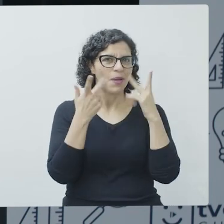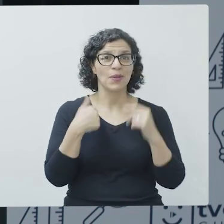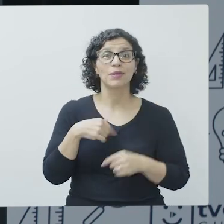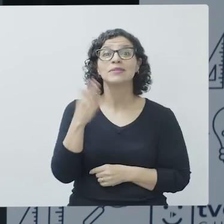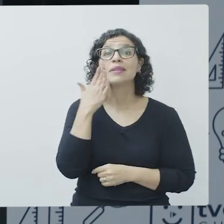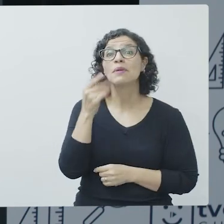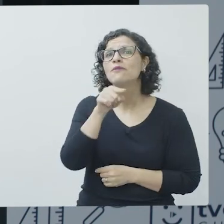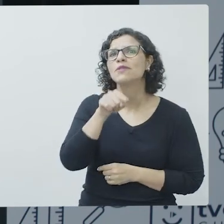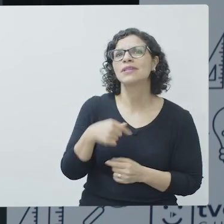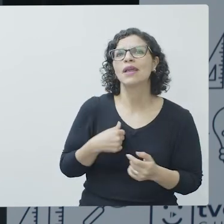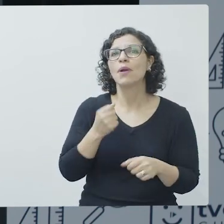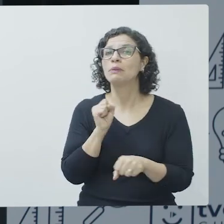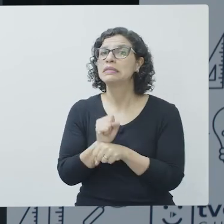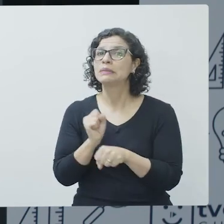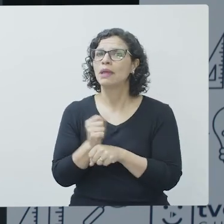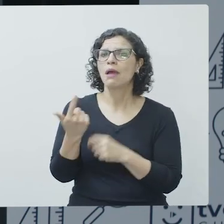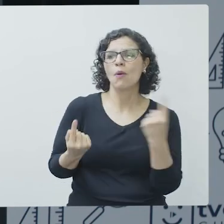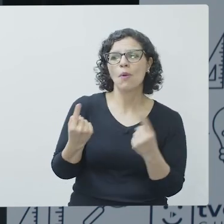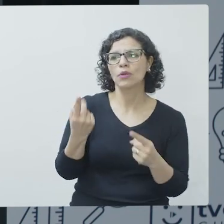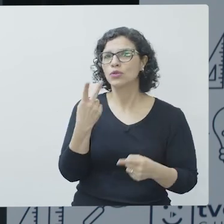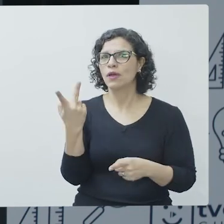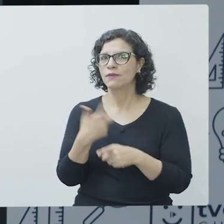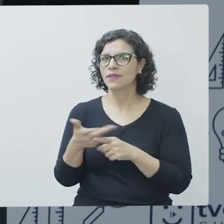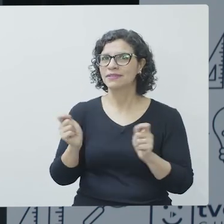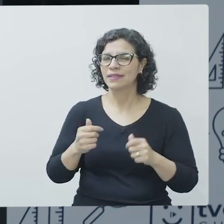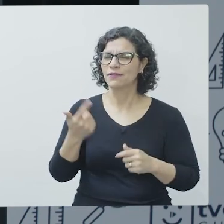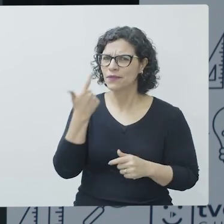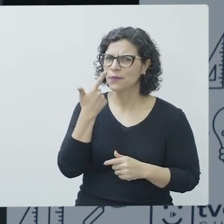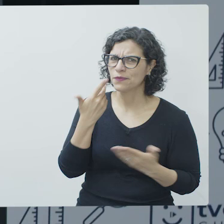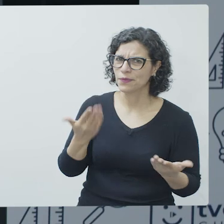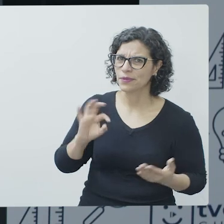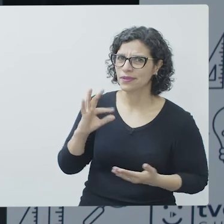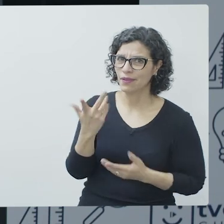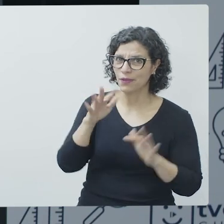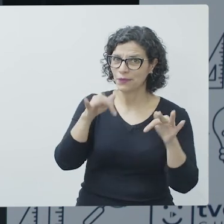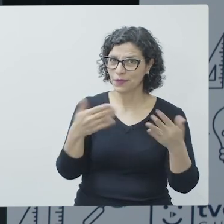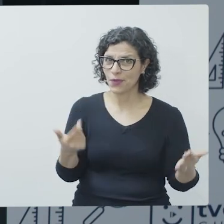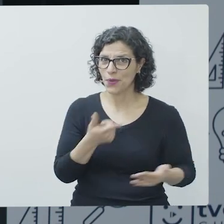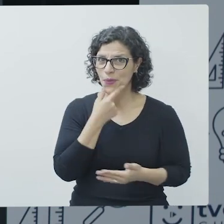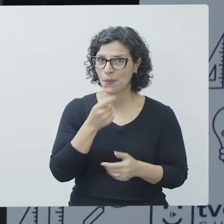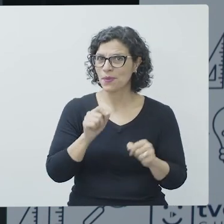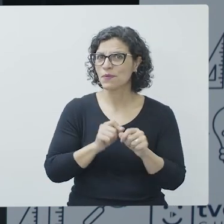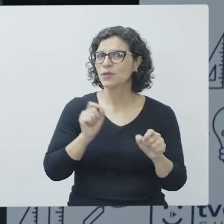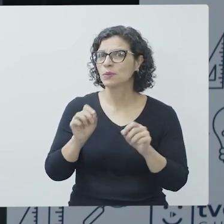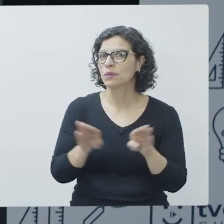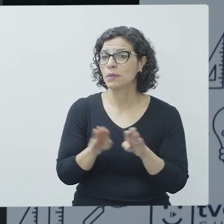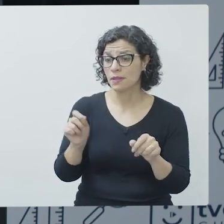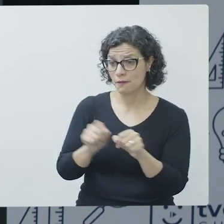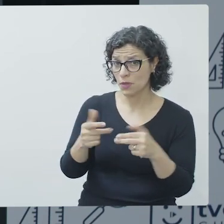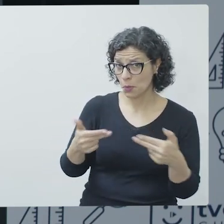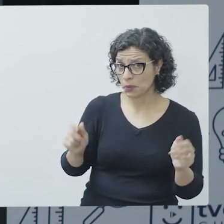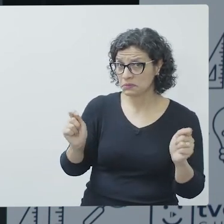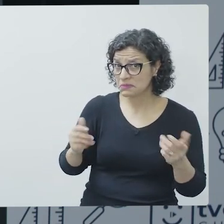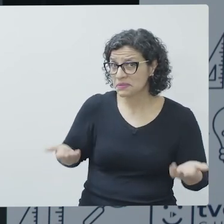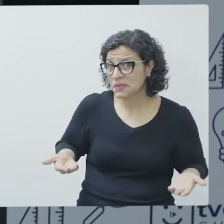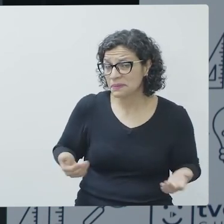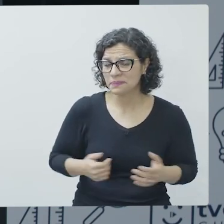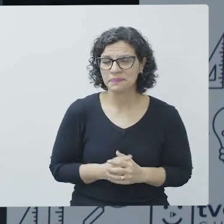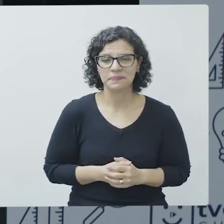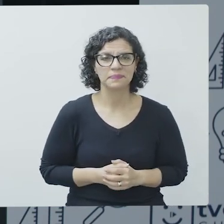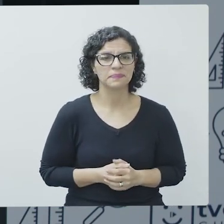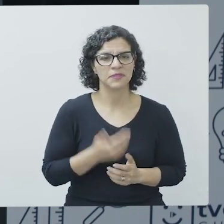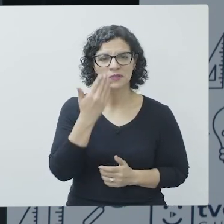curioso de saber para quem que você está torcendo. Mas vamos saber, então, afinal, o que esse homem fez, e se ele fez, claro,